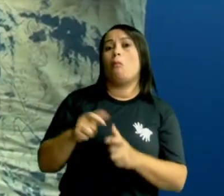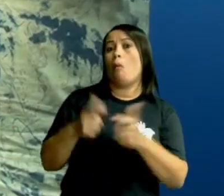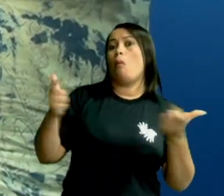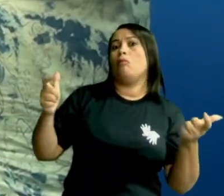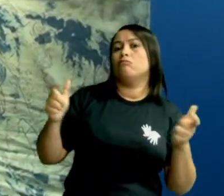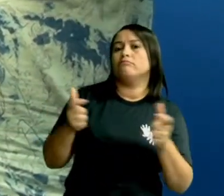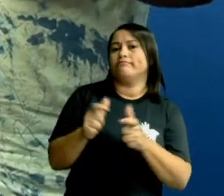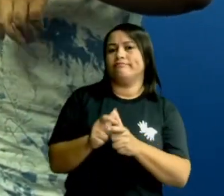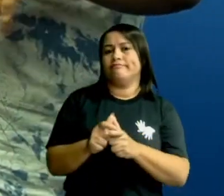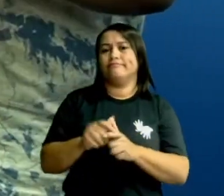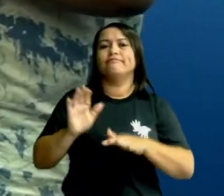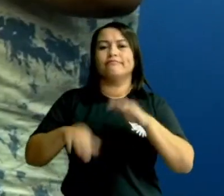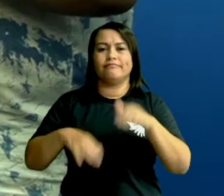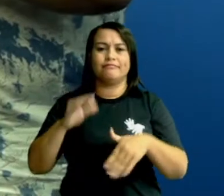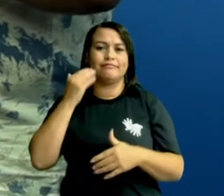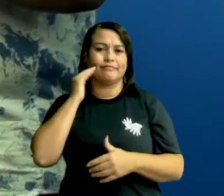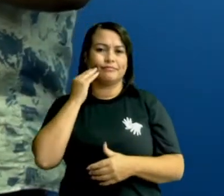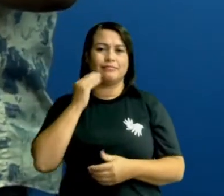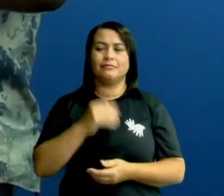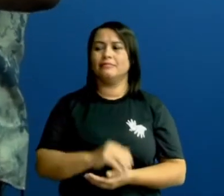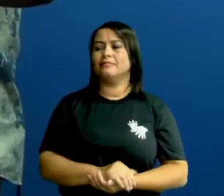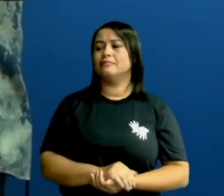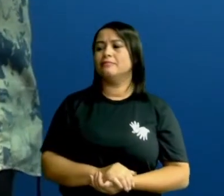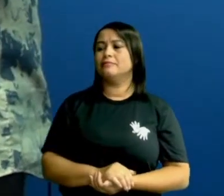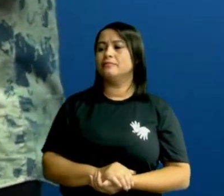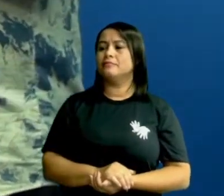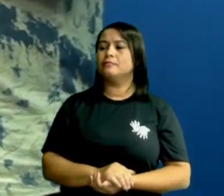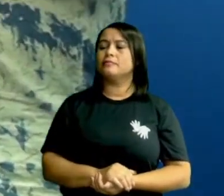ou excessivo.